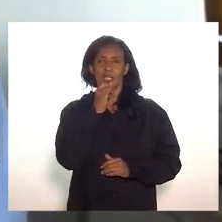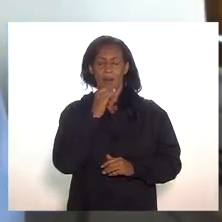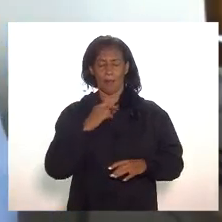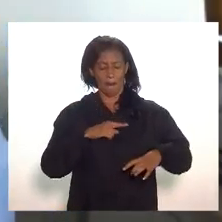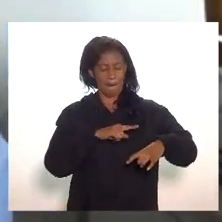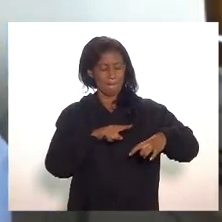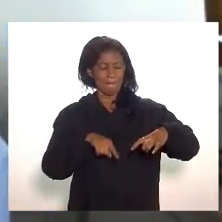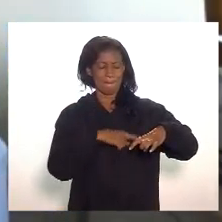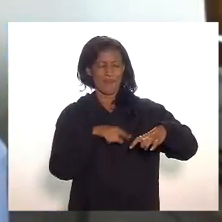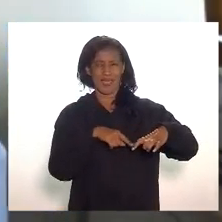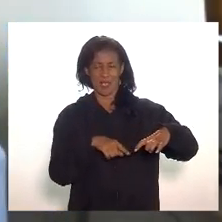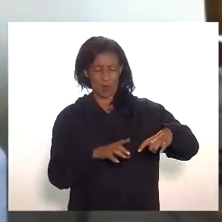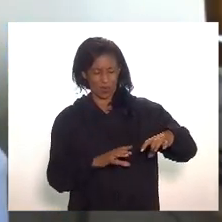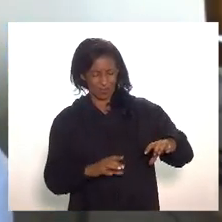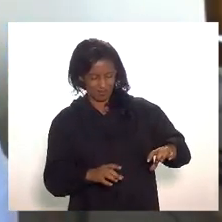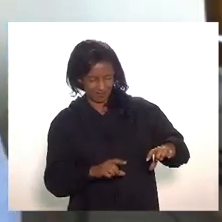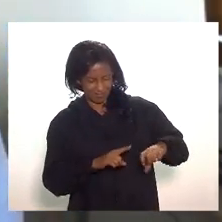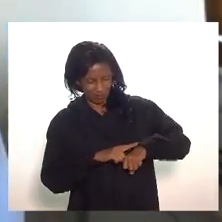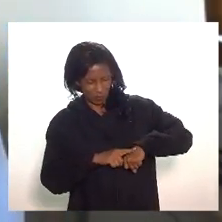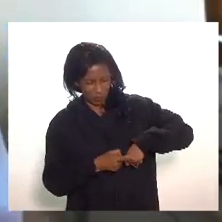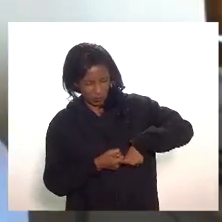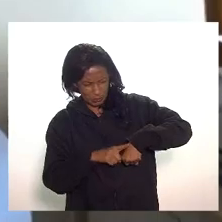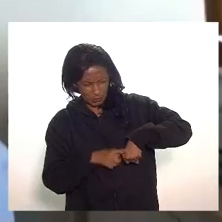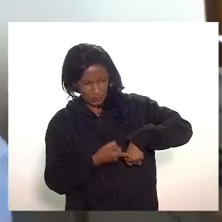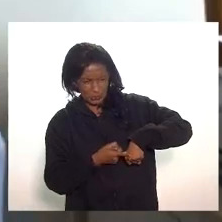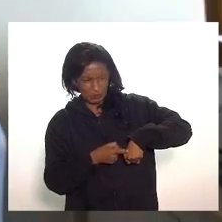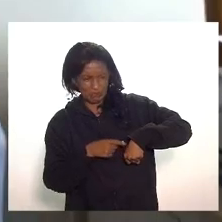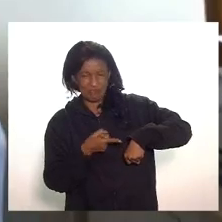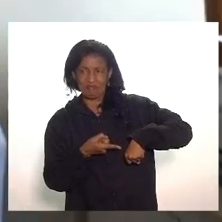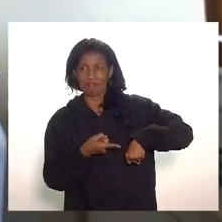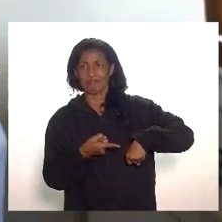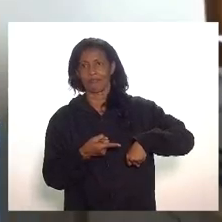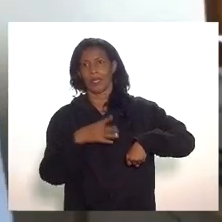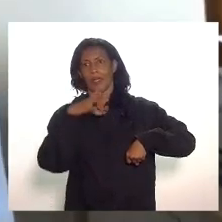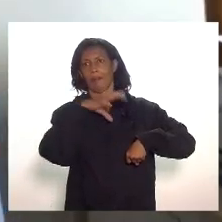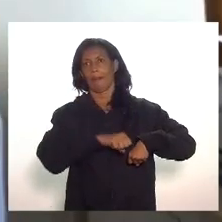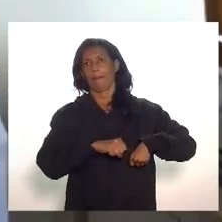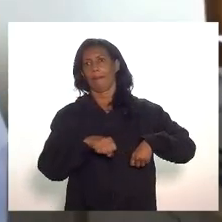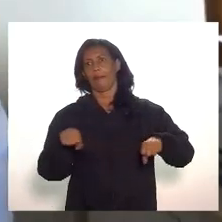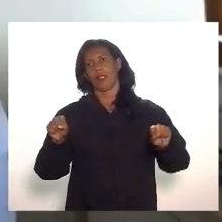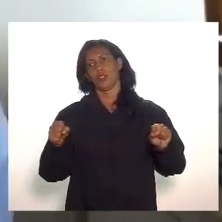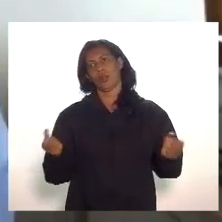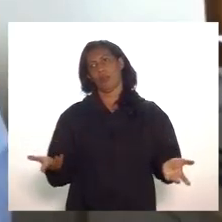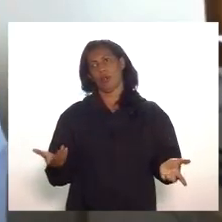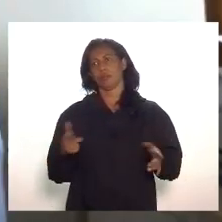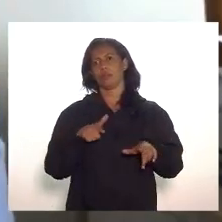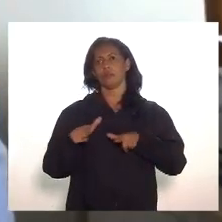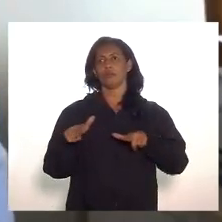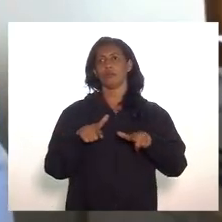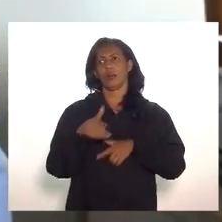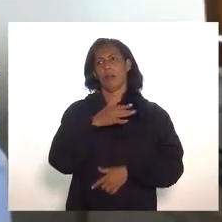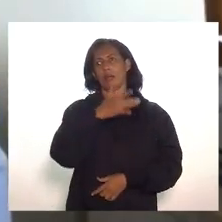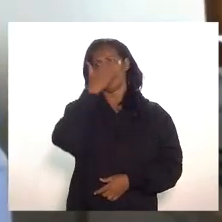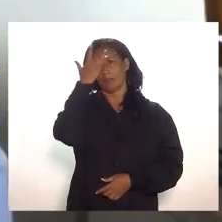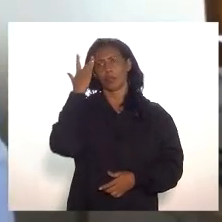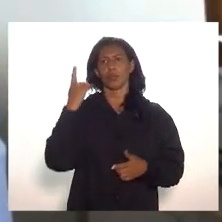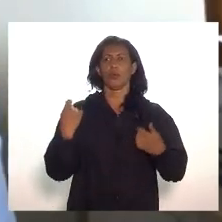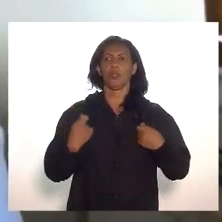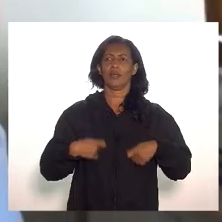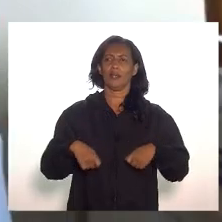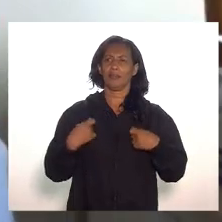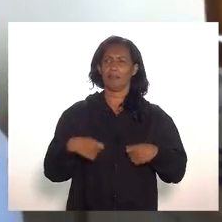moto está careca. Aí prende a moto, prende o objeto do trabalho do cidadão,